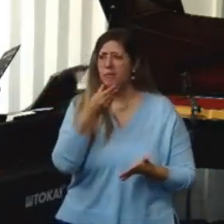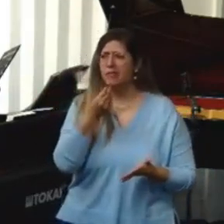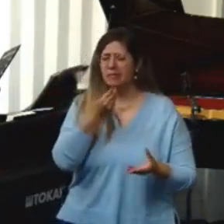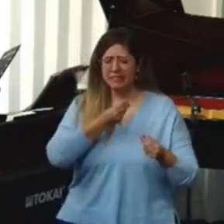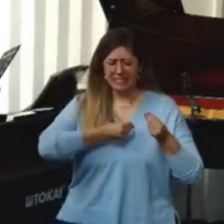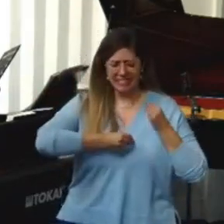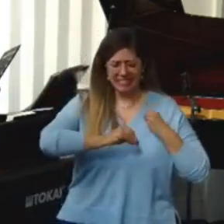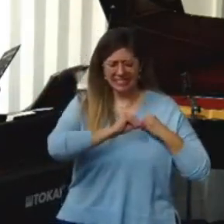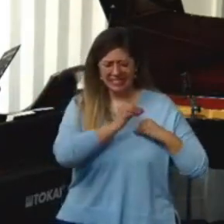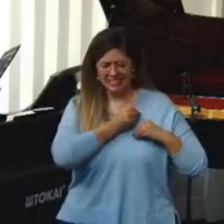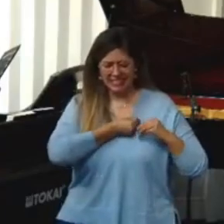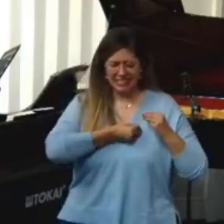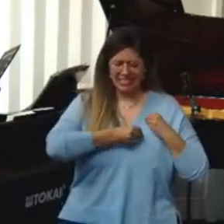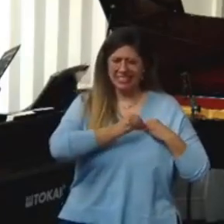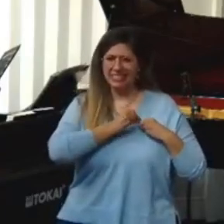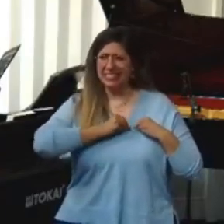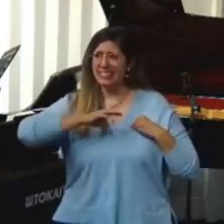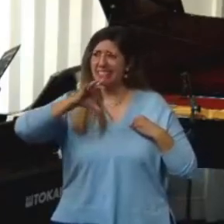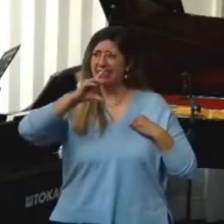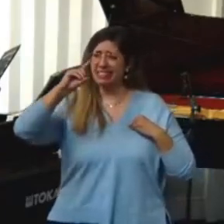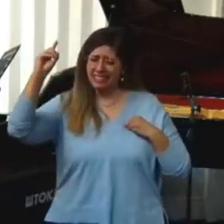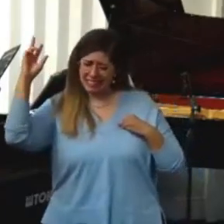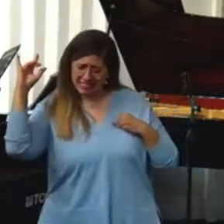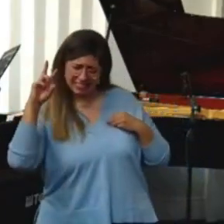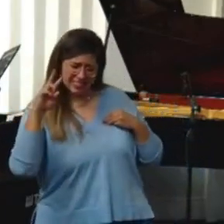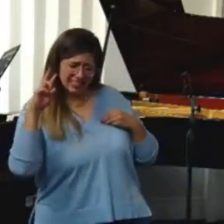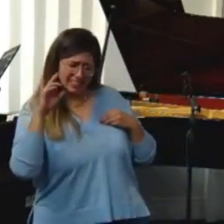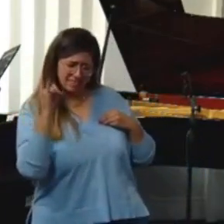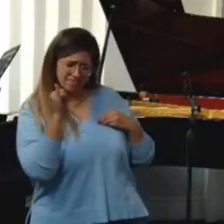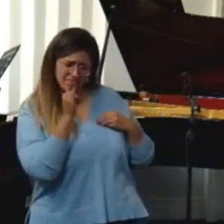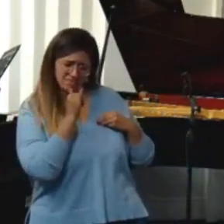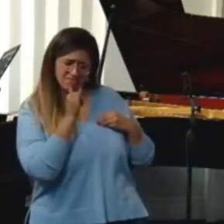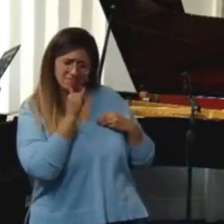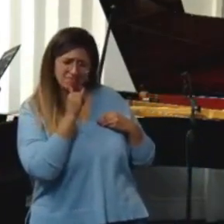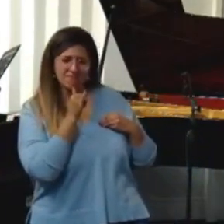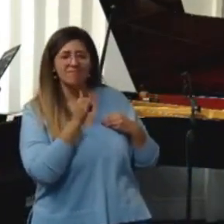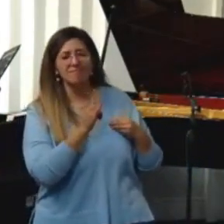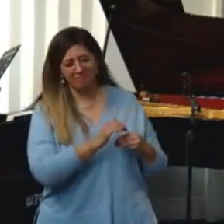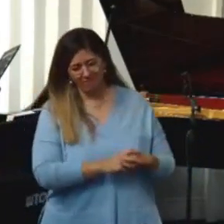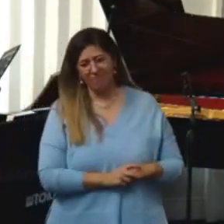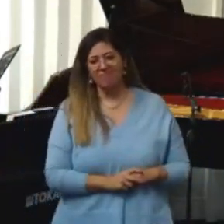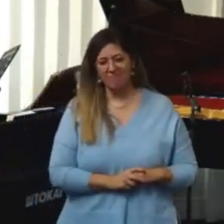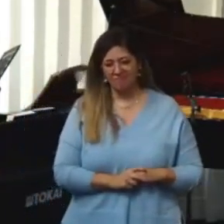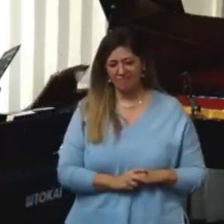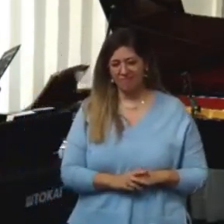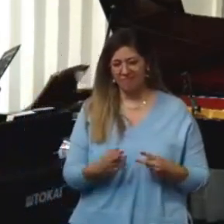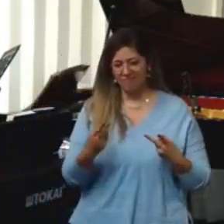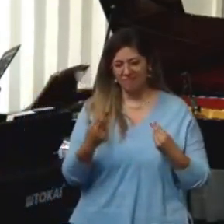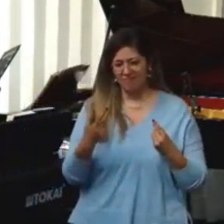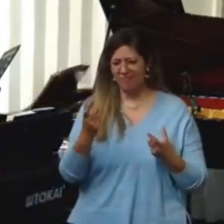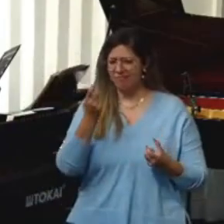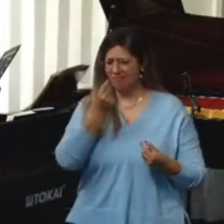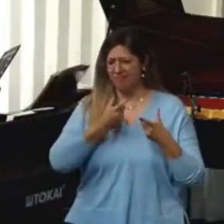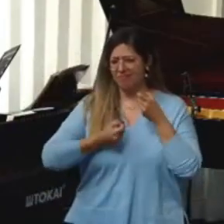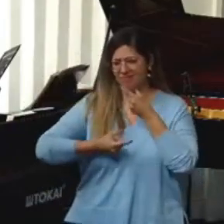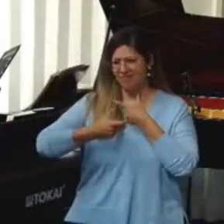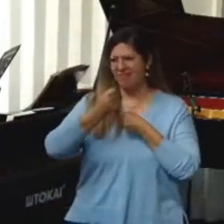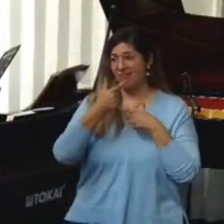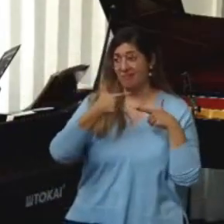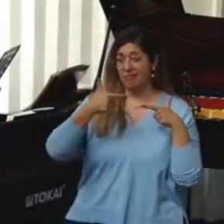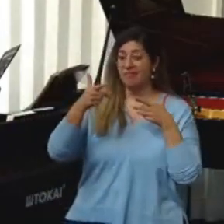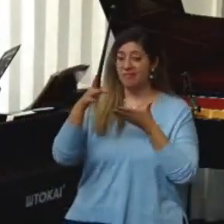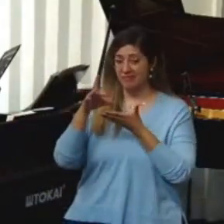do pecado, a mesma medida do seu pecado, é o seu Deus estar sendo zombado. Vejam como isso